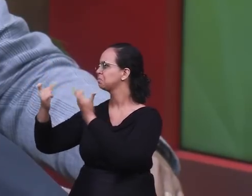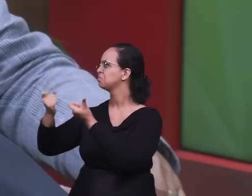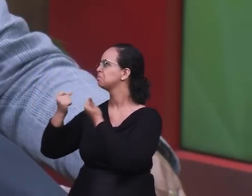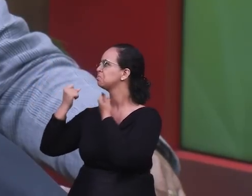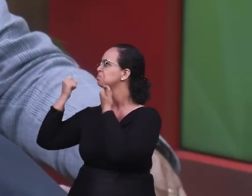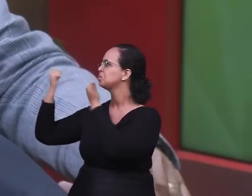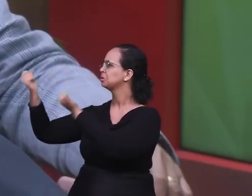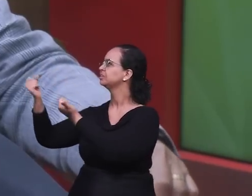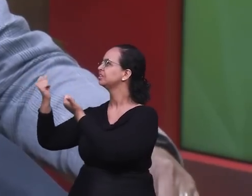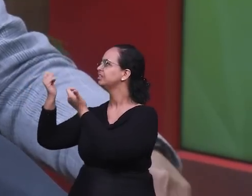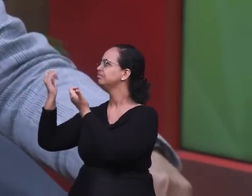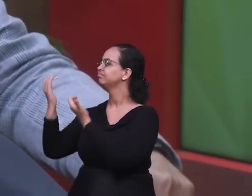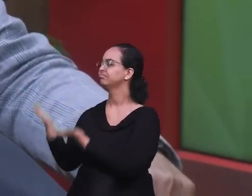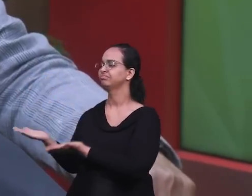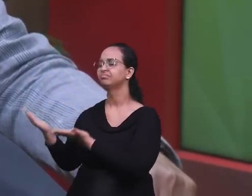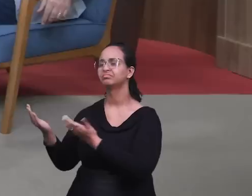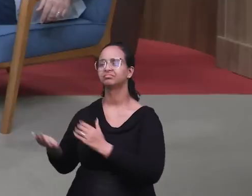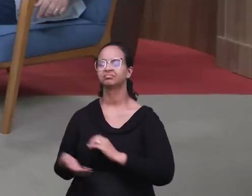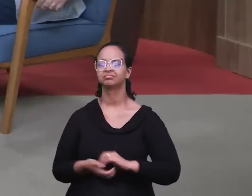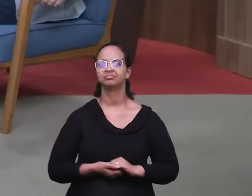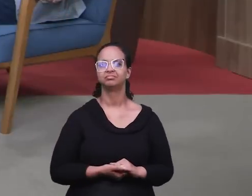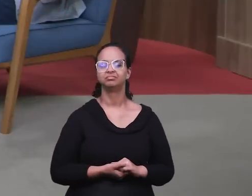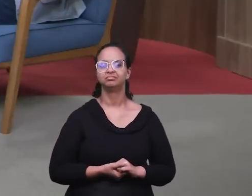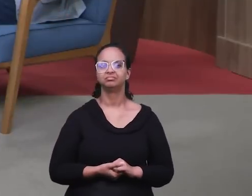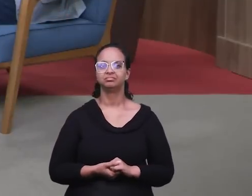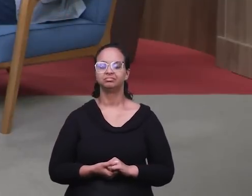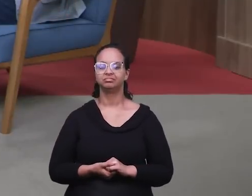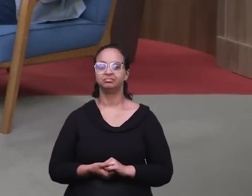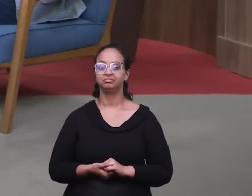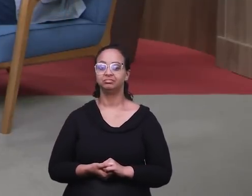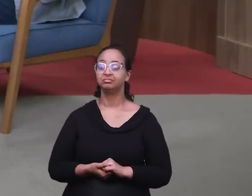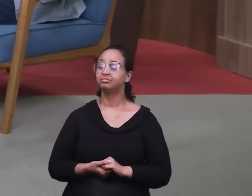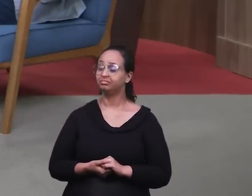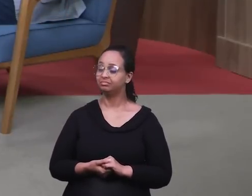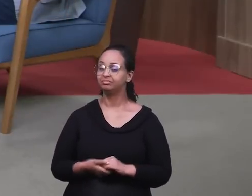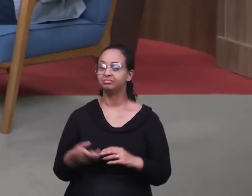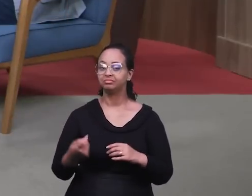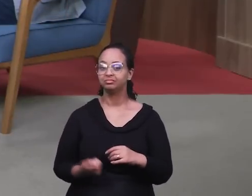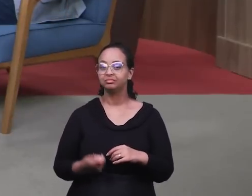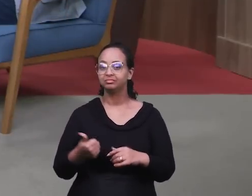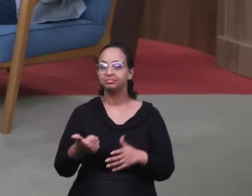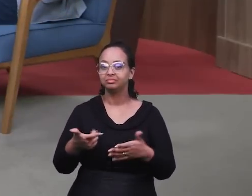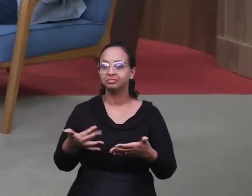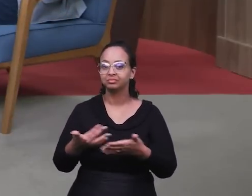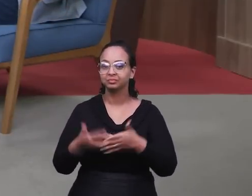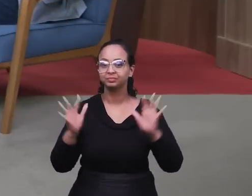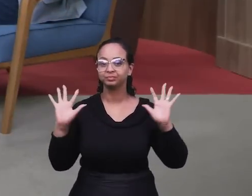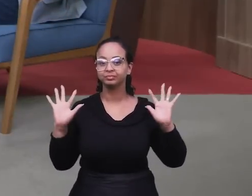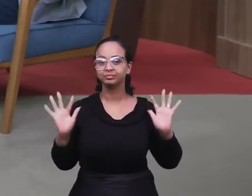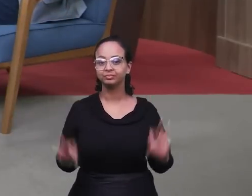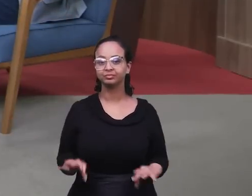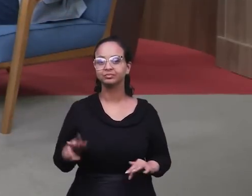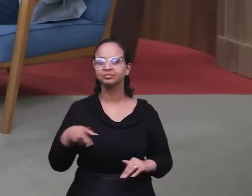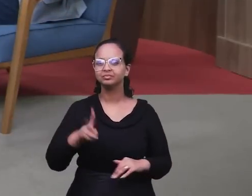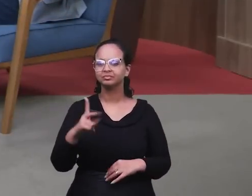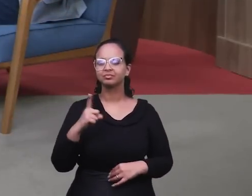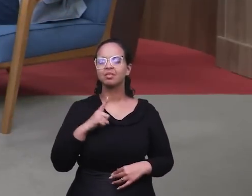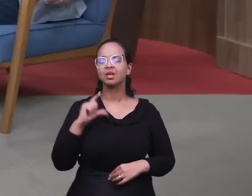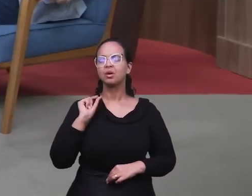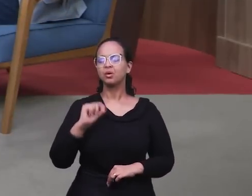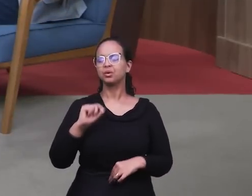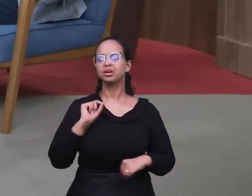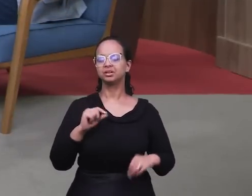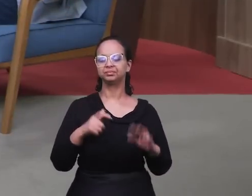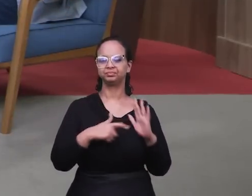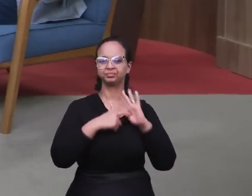louvor e todo o poder. Louvado seja o nome do Senhor. Bom, a gente está chegando ao final desse quadro e a gente